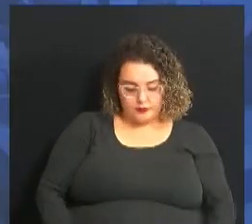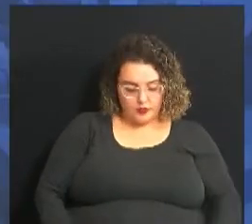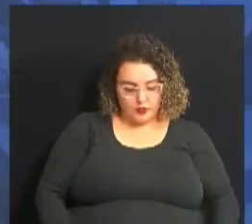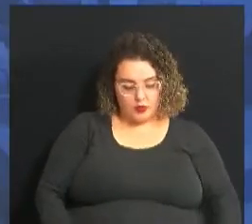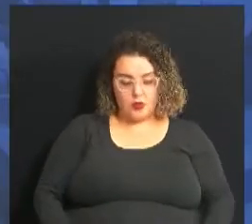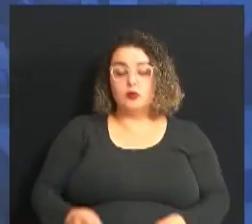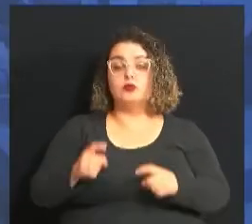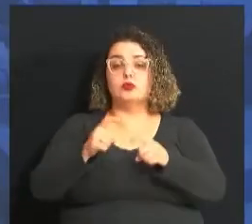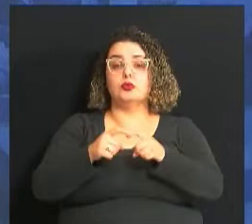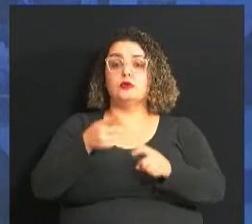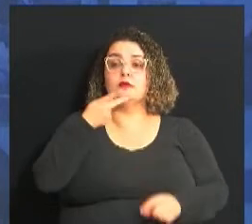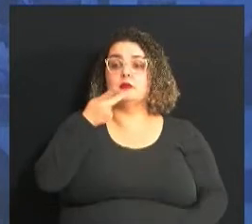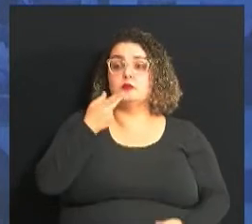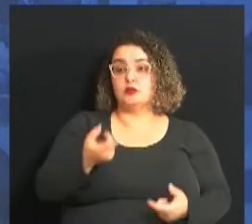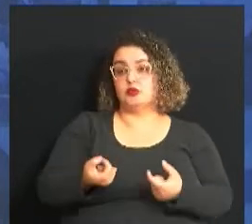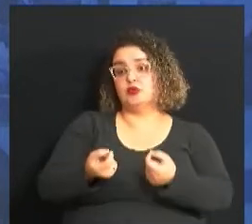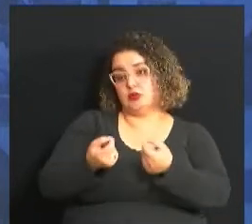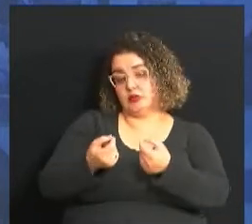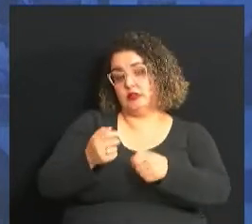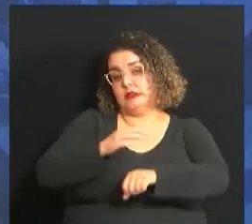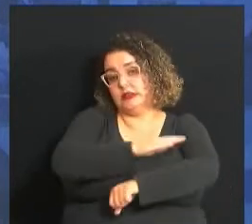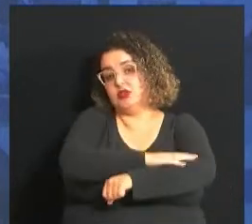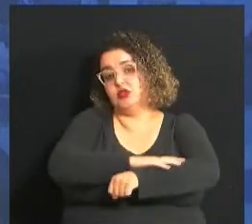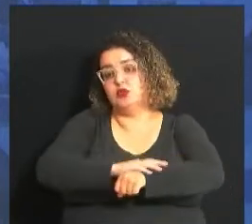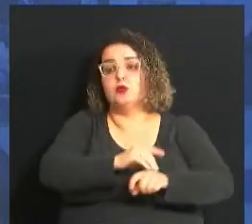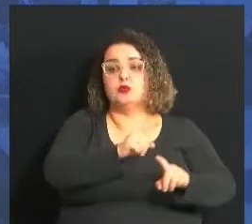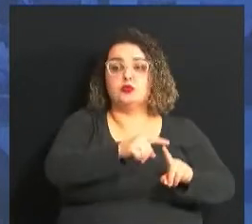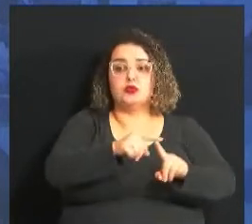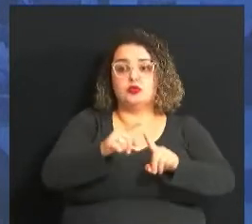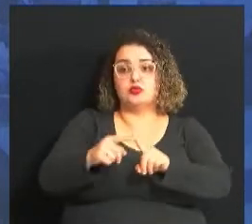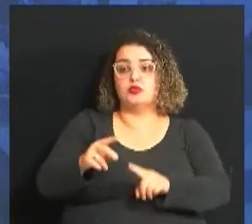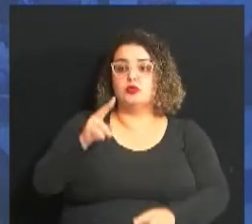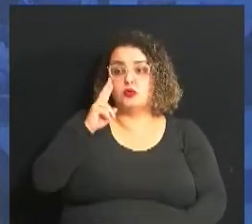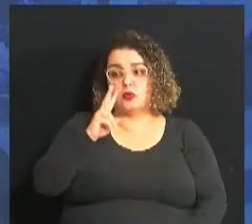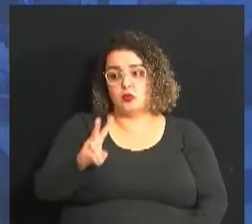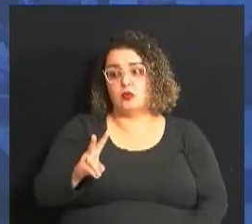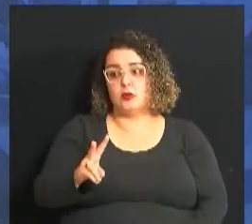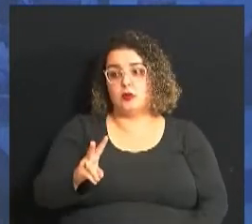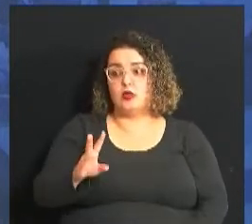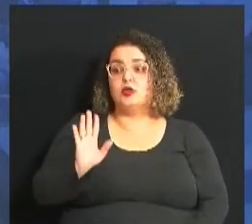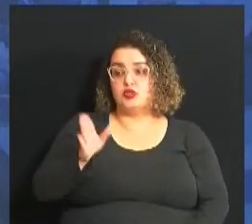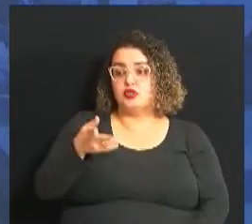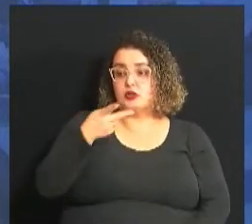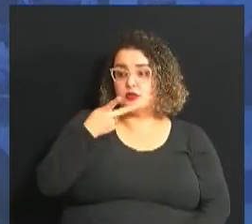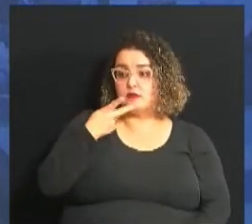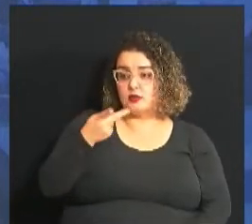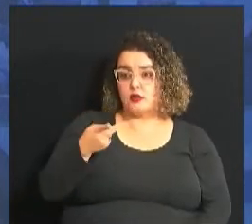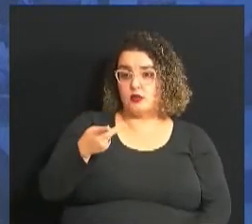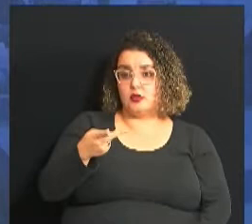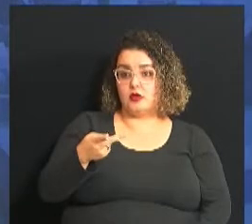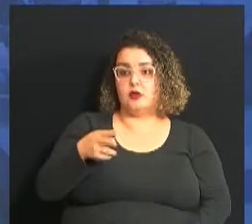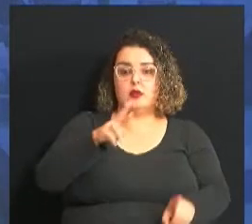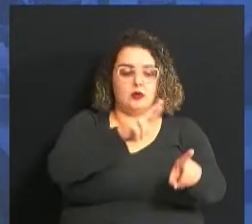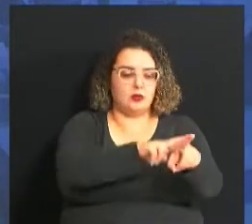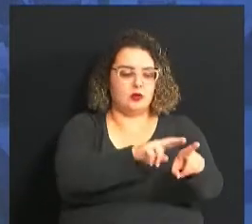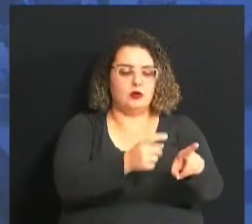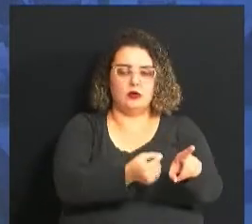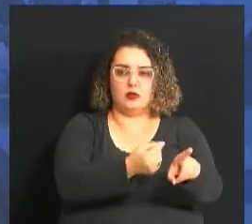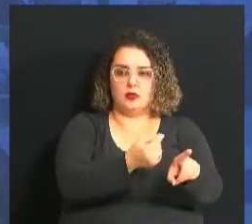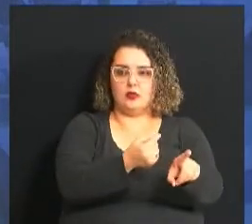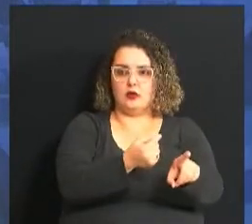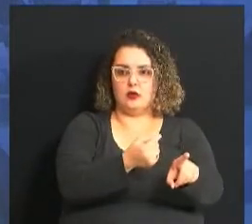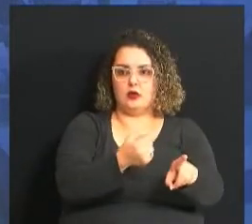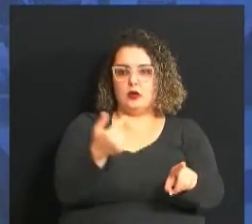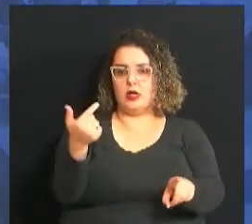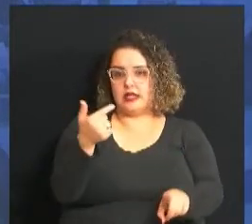pele e também pesquisando sobre esses tipos, né, que tem, eu vi que o senhor já até comentou, o câncer de próstata ocupa aí a